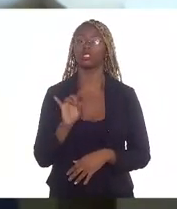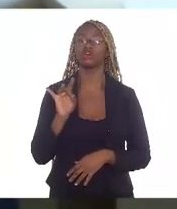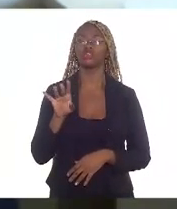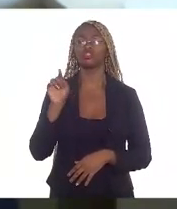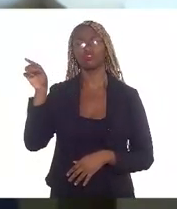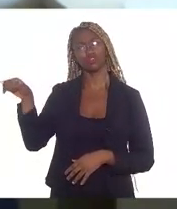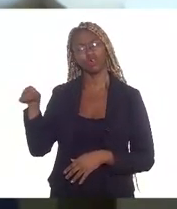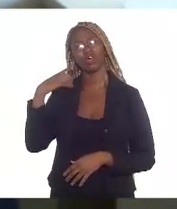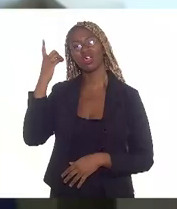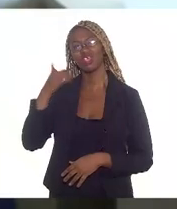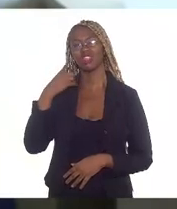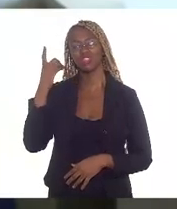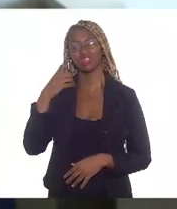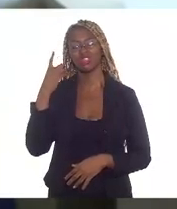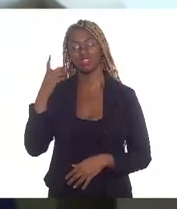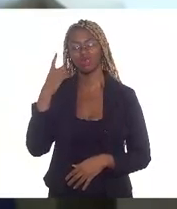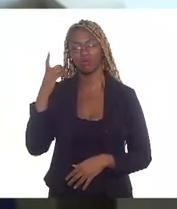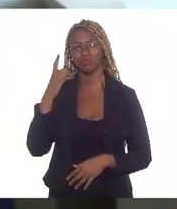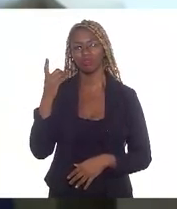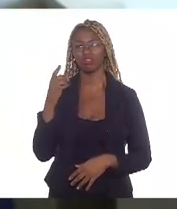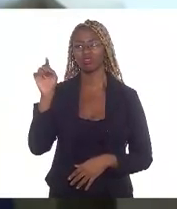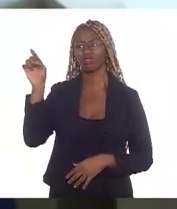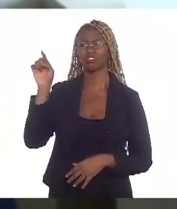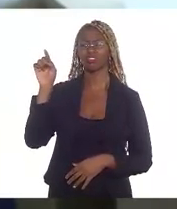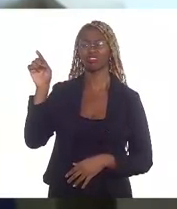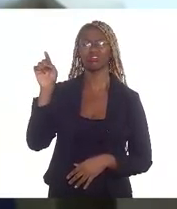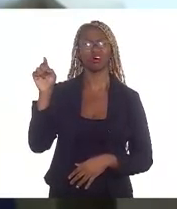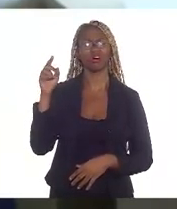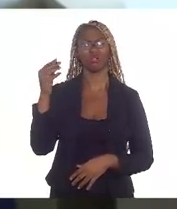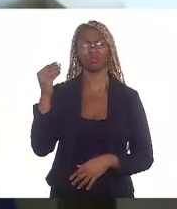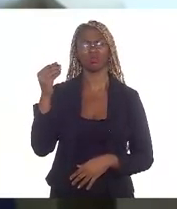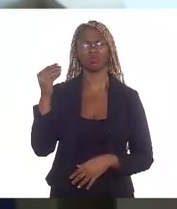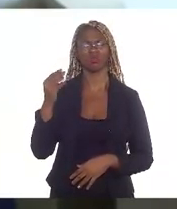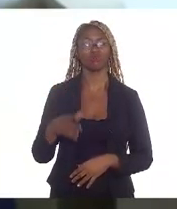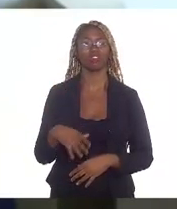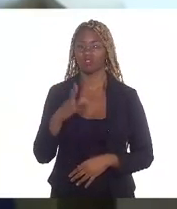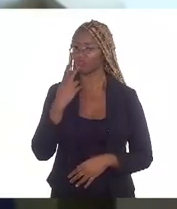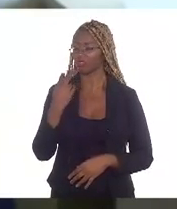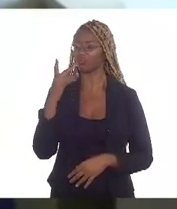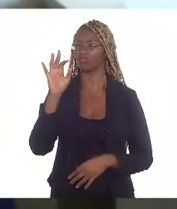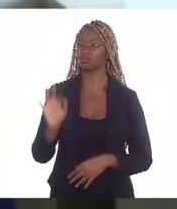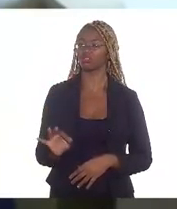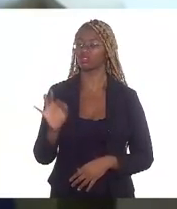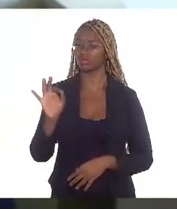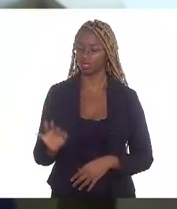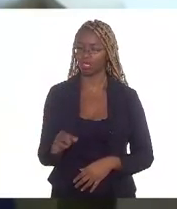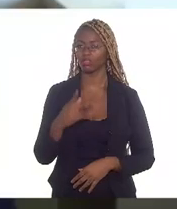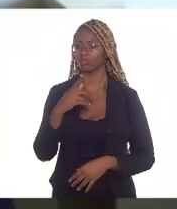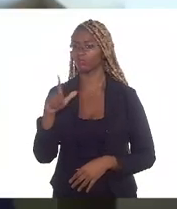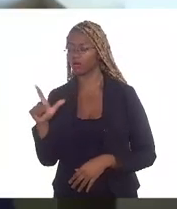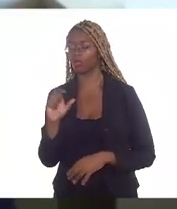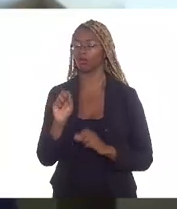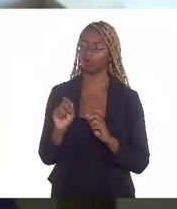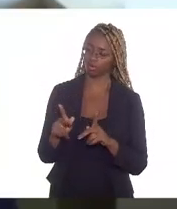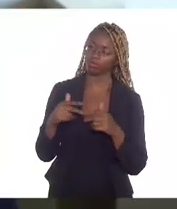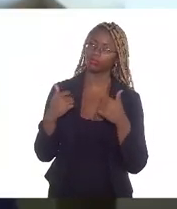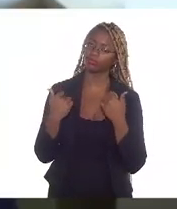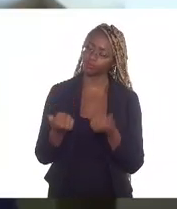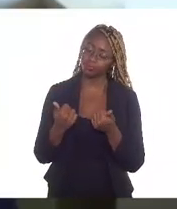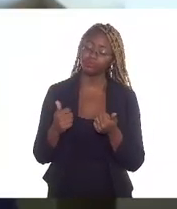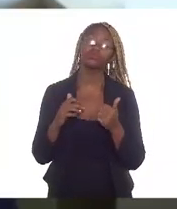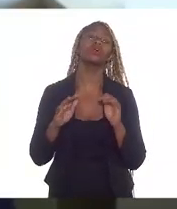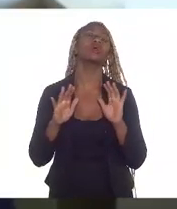deputado Dionísio Lins, né? Que falou corretamente sobre o projeto dele, etc, etc.